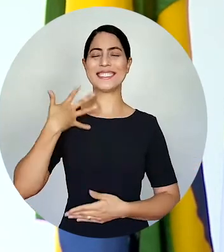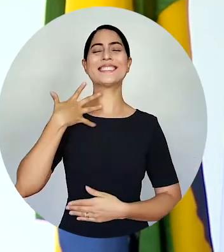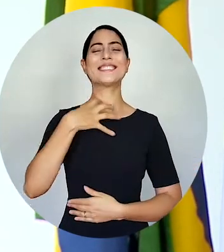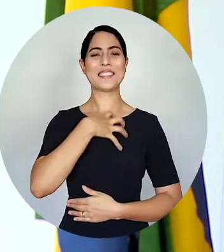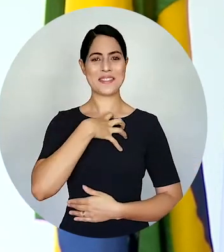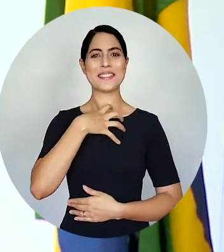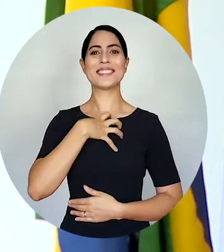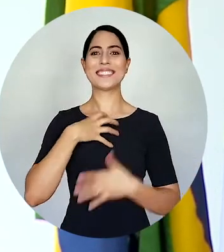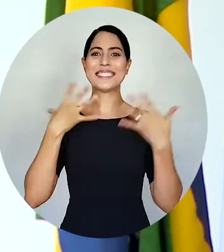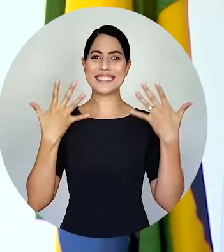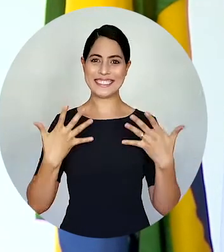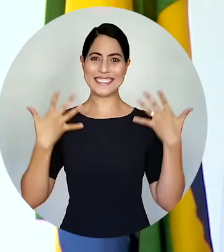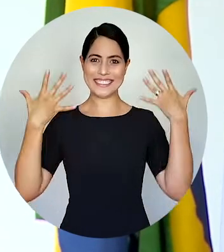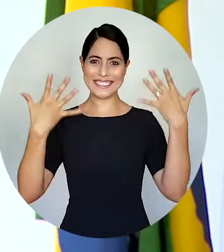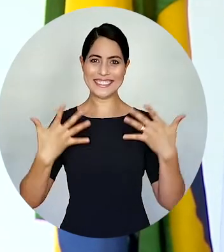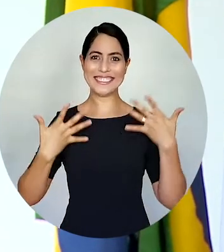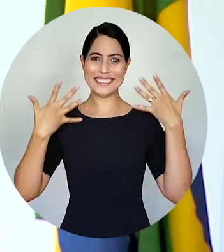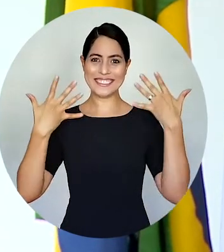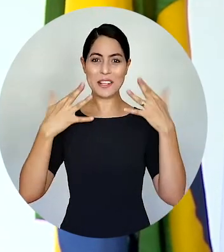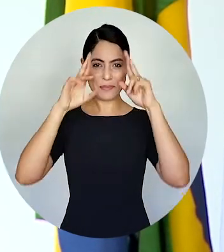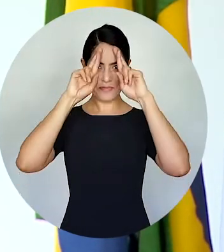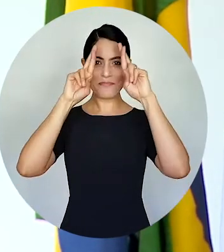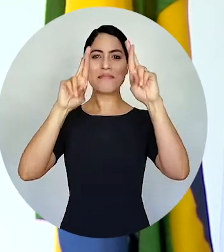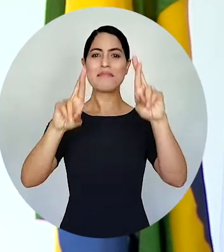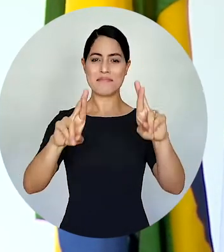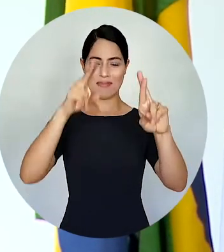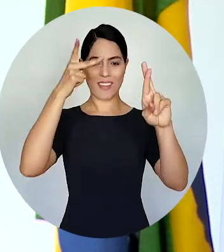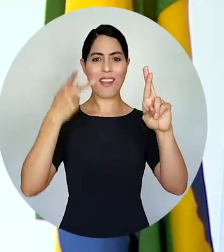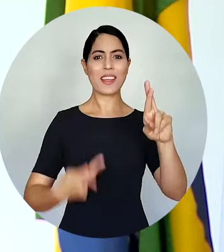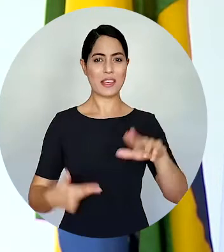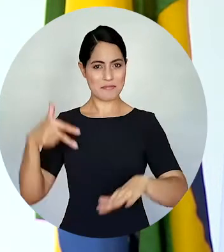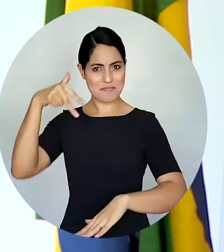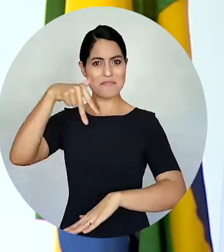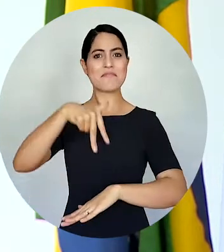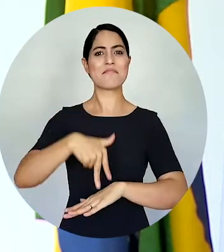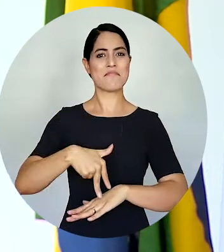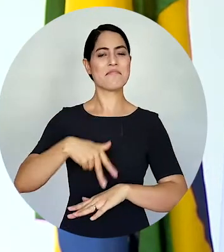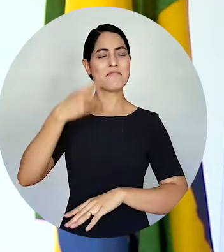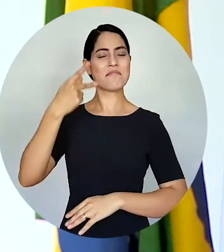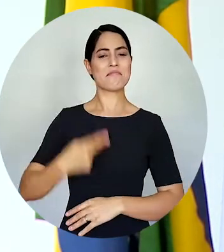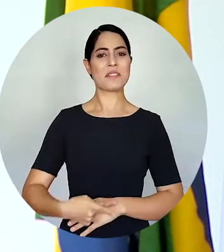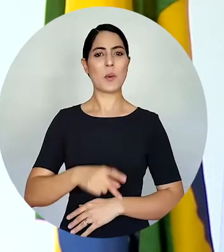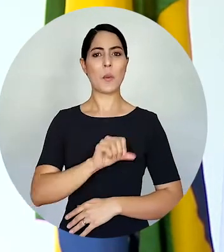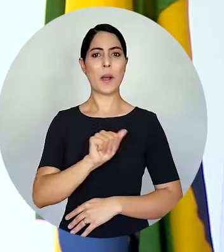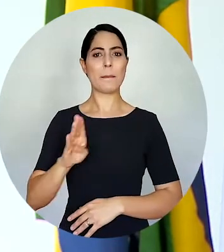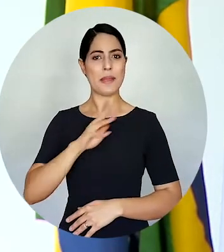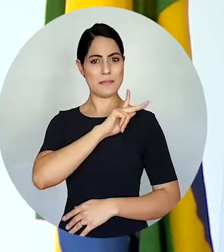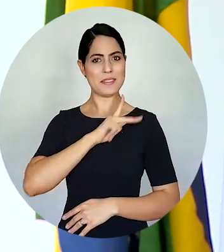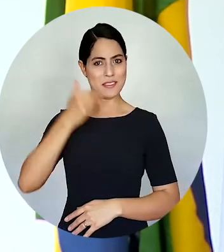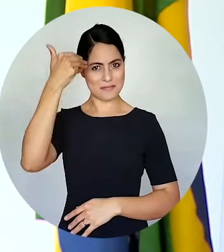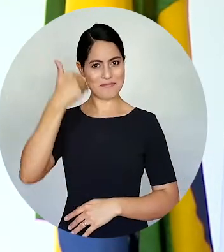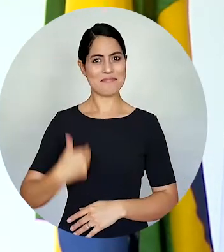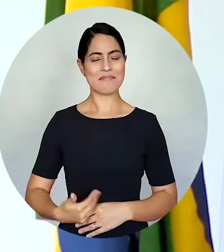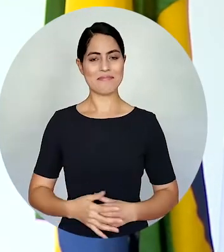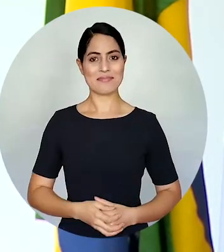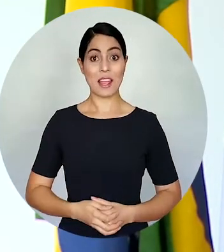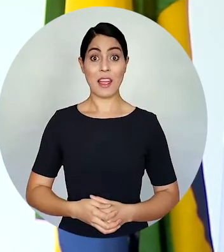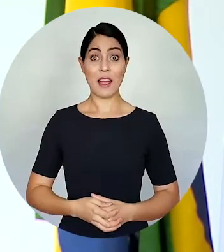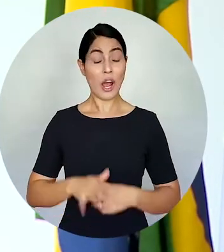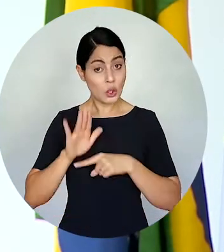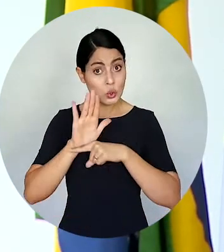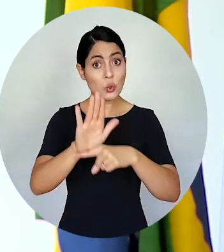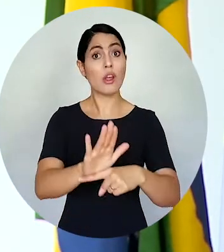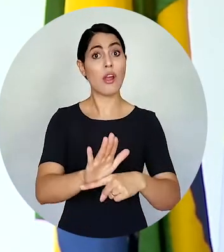orgulho, a minha alegria e o meu intenso respeito por estar aqui hoje como presidente nacional da OAB, ajudando